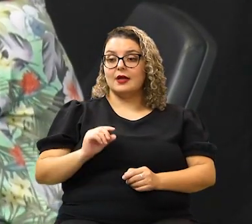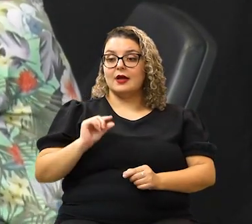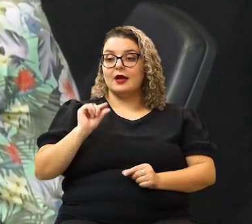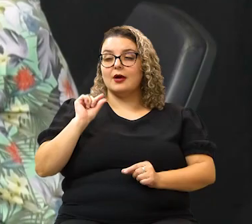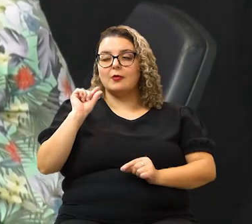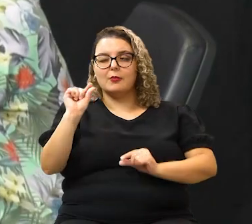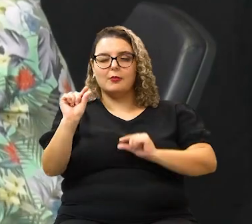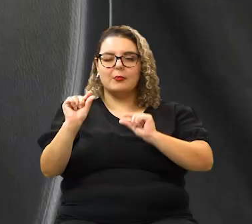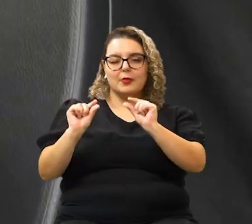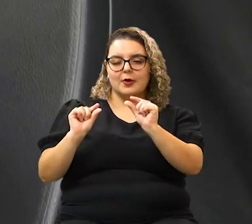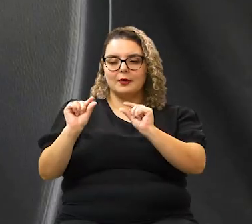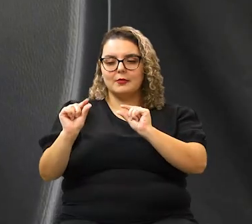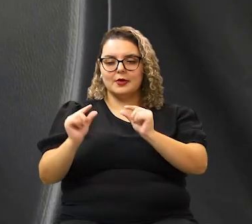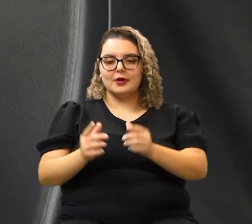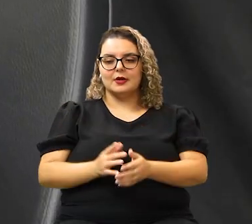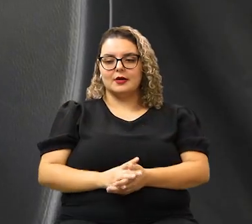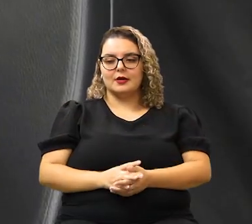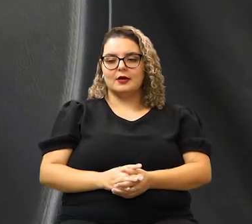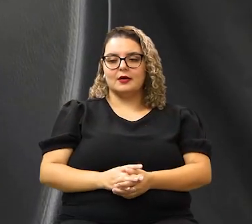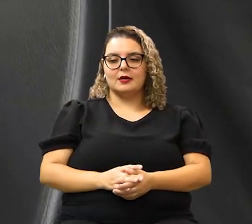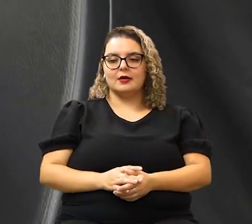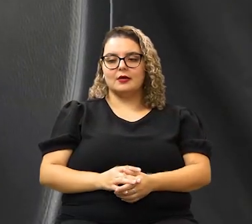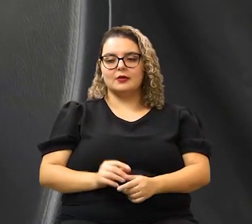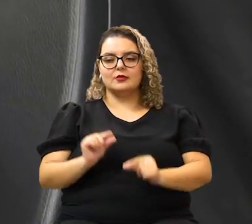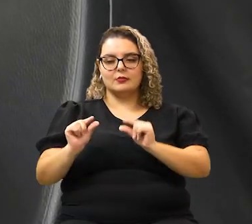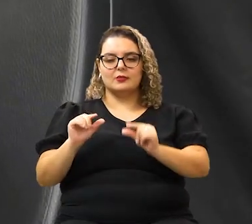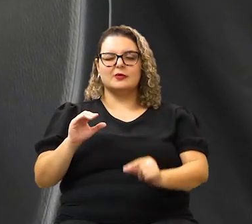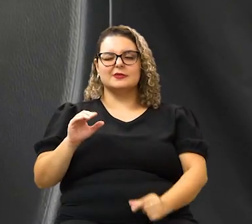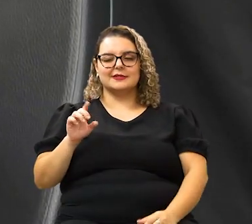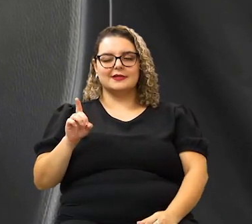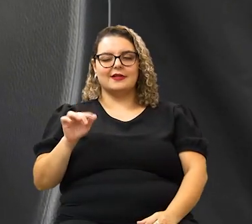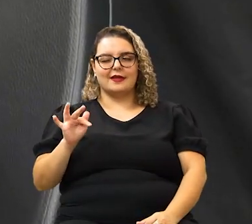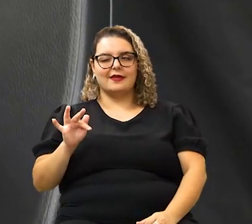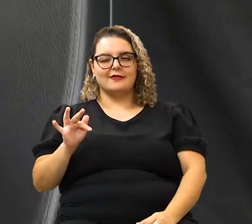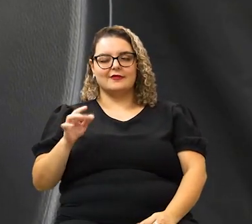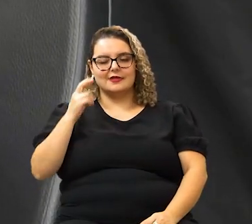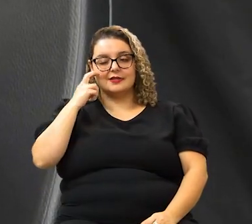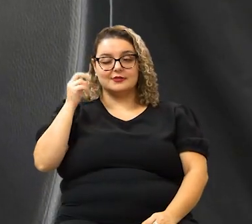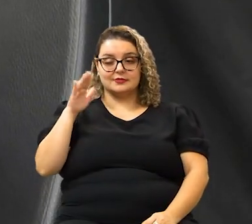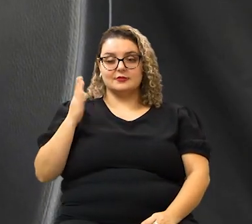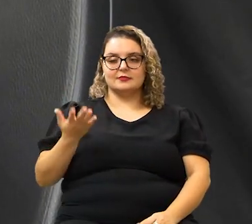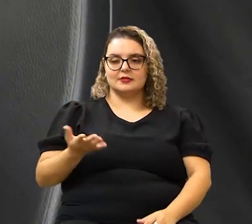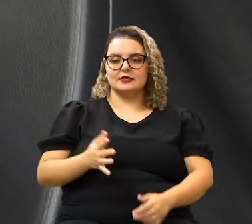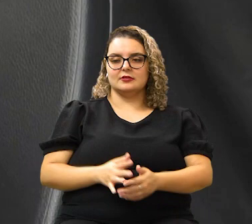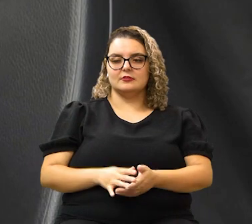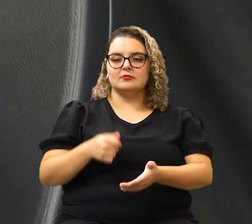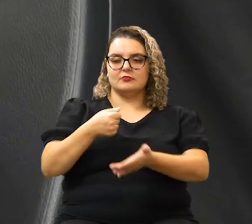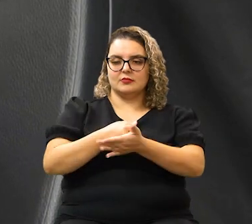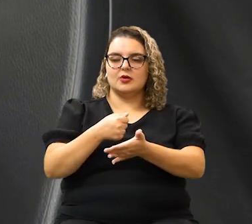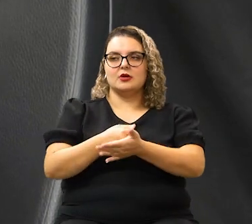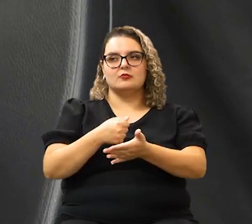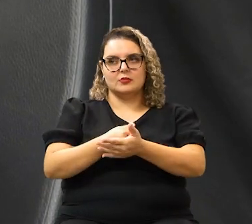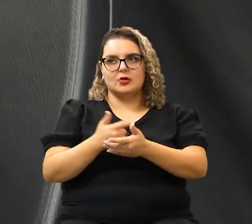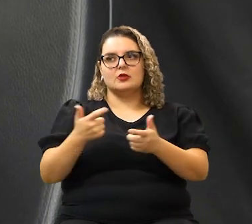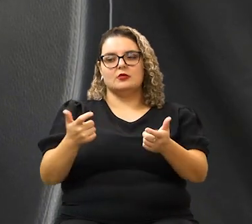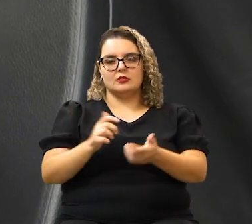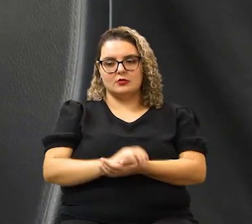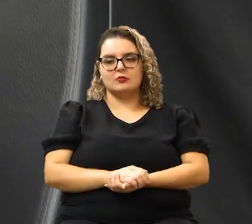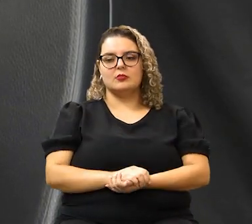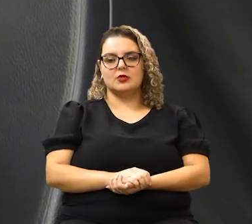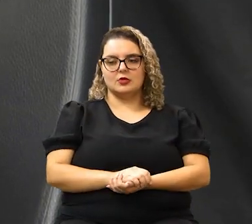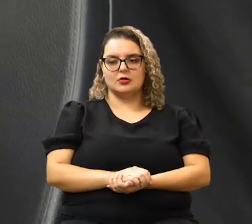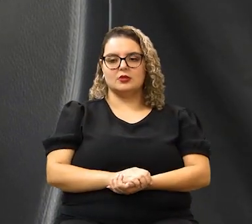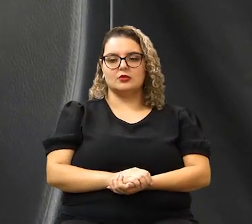pouquinho CDF. Entendi. Eu sou um pouquinho CDF. Mas aqui eu me cobrava bastante, principalmente assim.